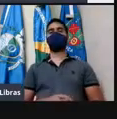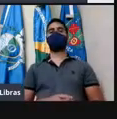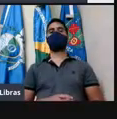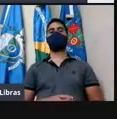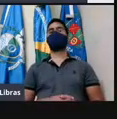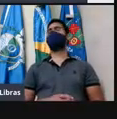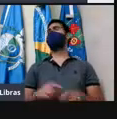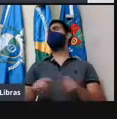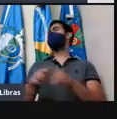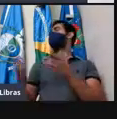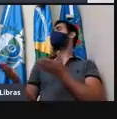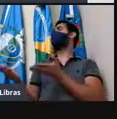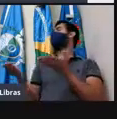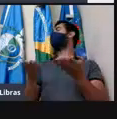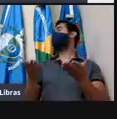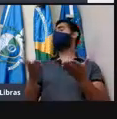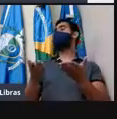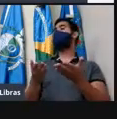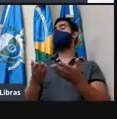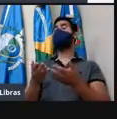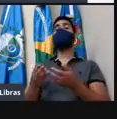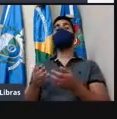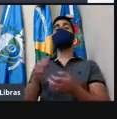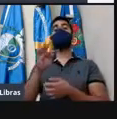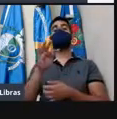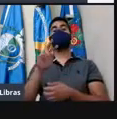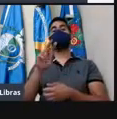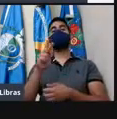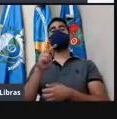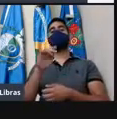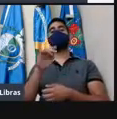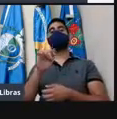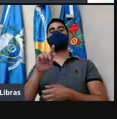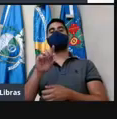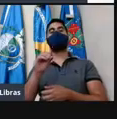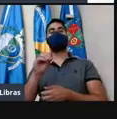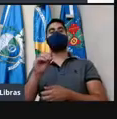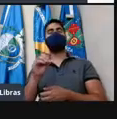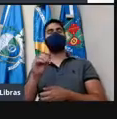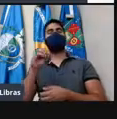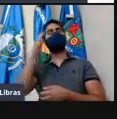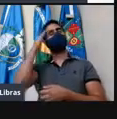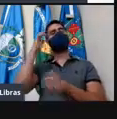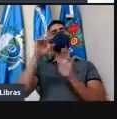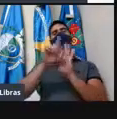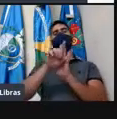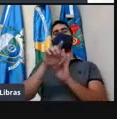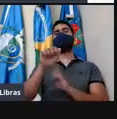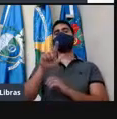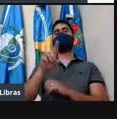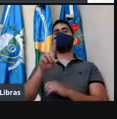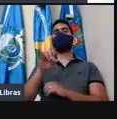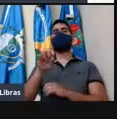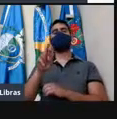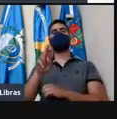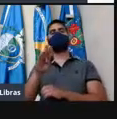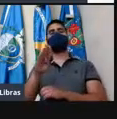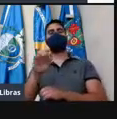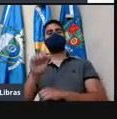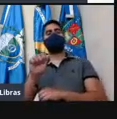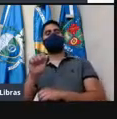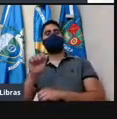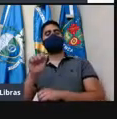Nosso amigo Tiago. A segunda questão, a gente vê que a Lei Aldir Blanc, ela protege, né?